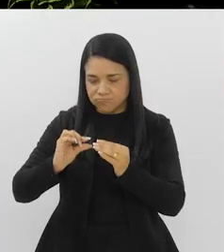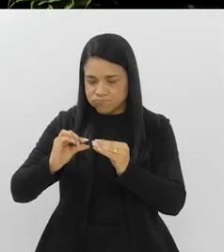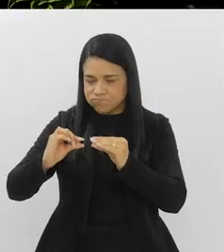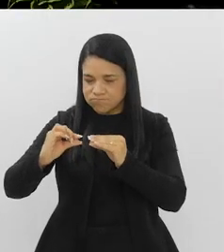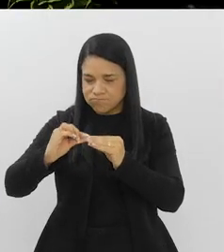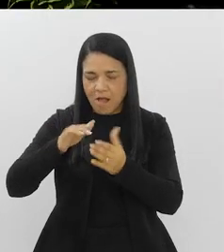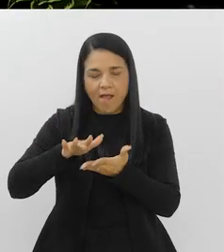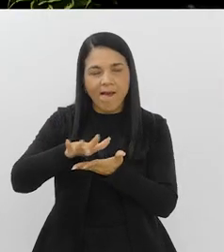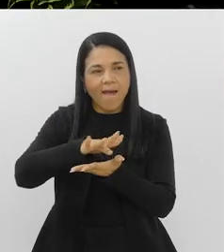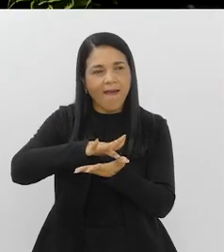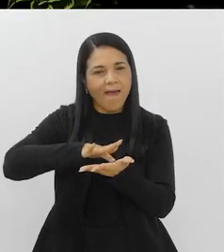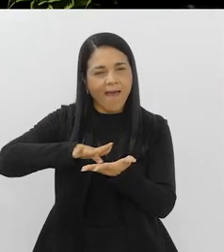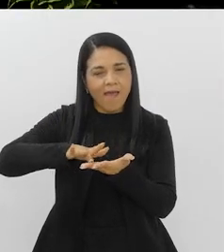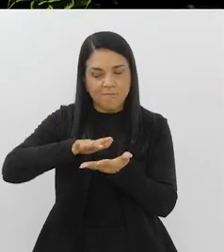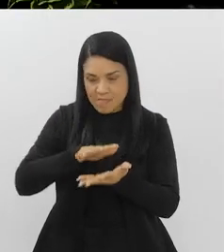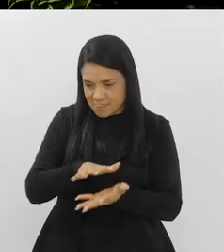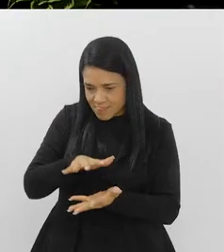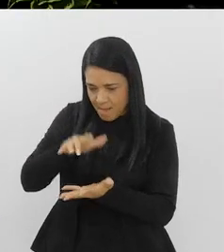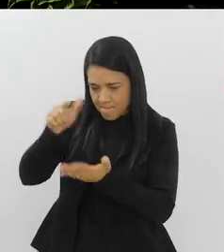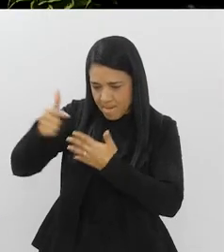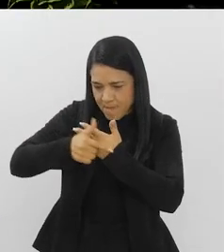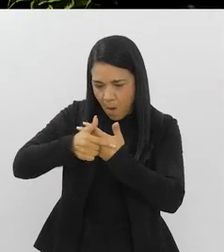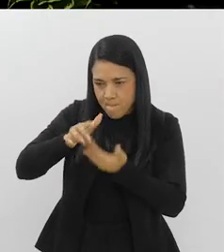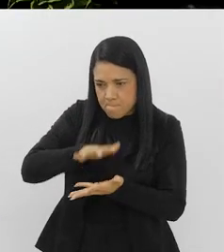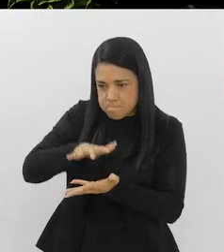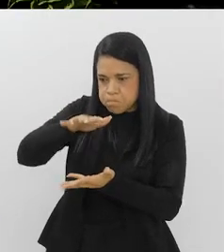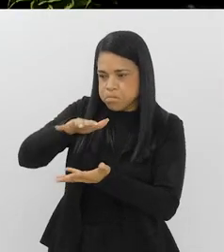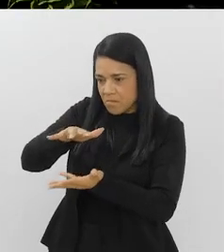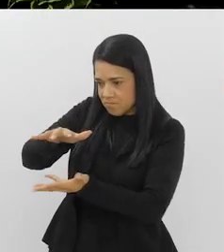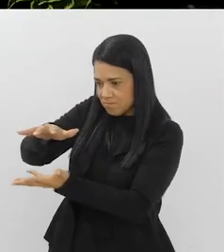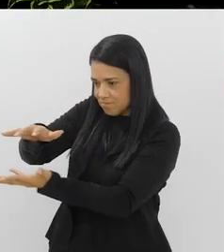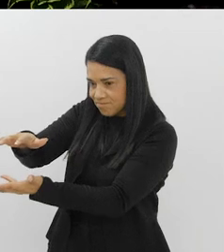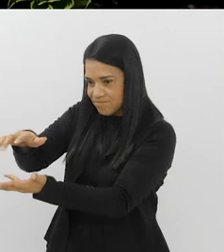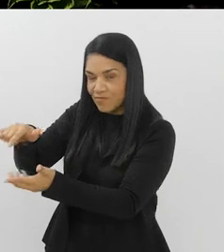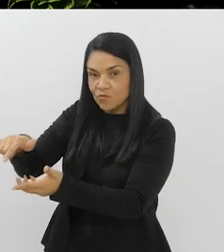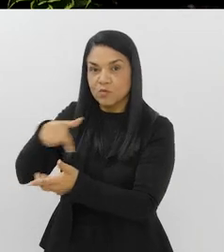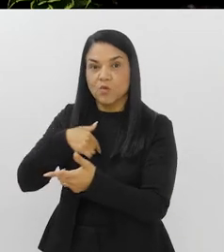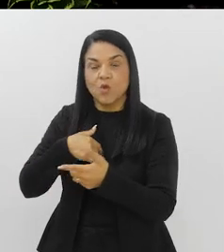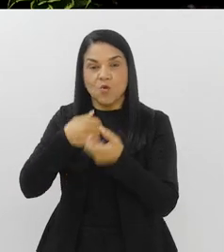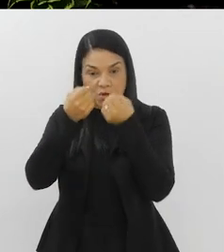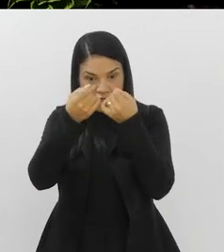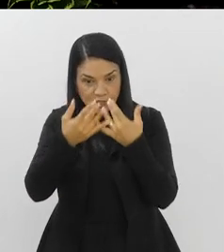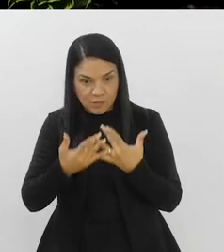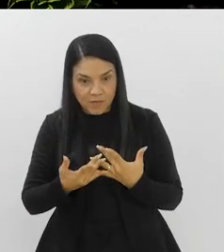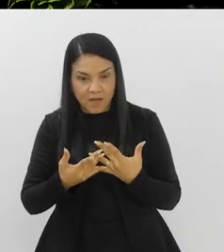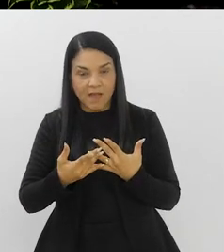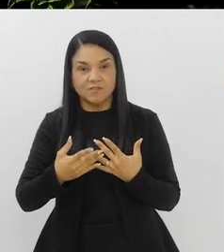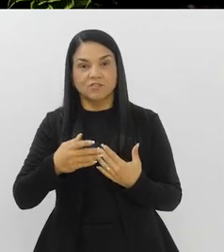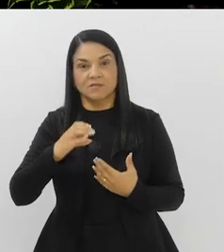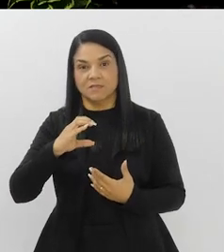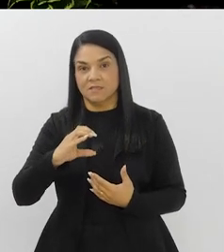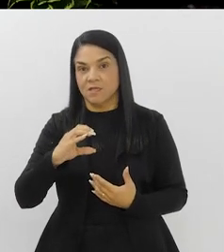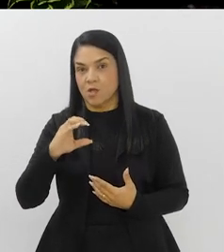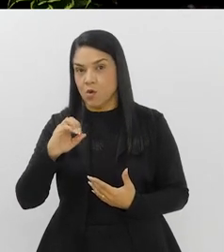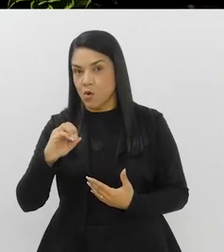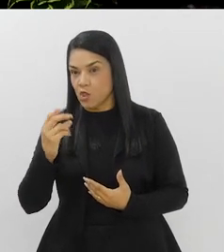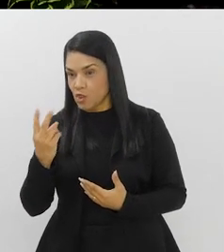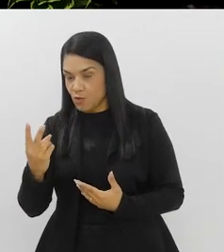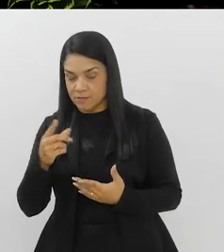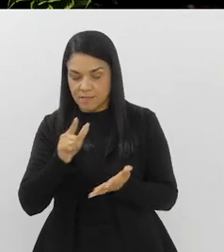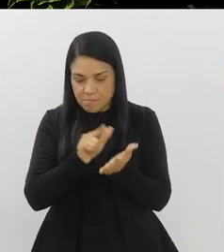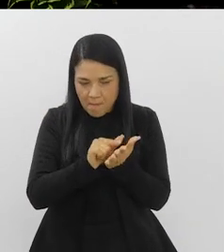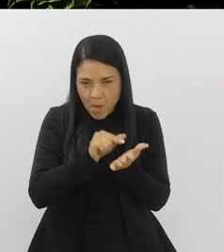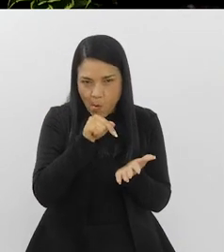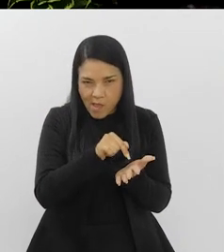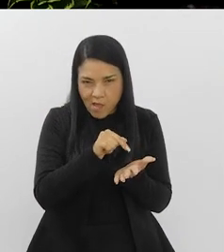al relevo né exatamente me entregava aquele Calhamaço de papel na na de coisa ó quando eu começar a falar sobre cadeia de carbono você pega